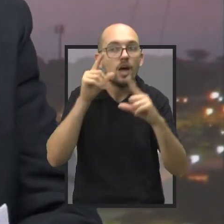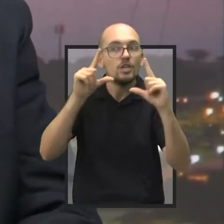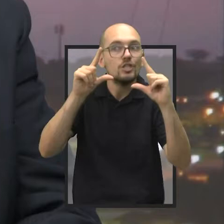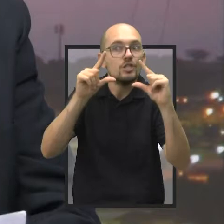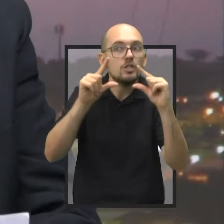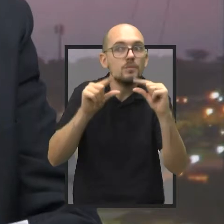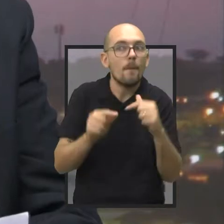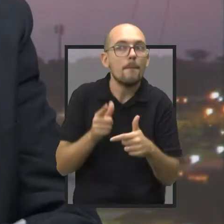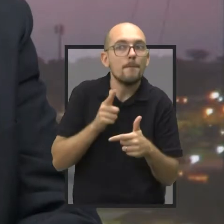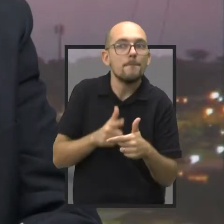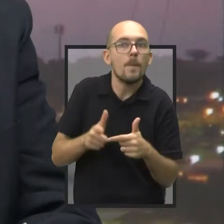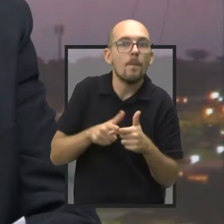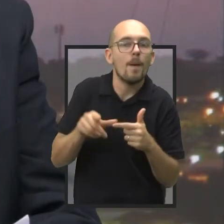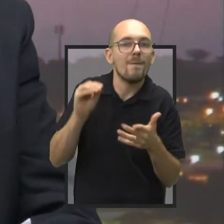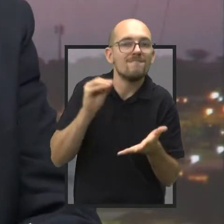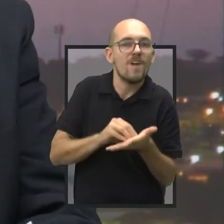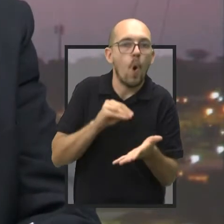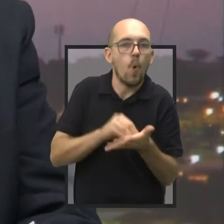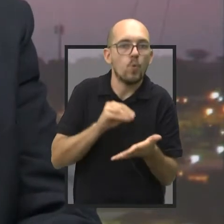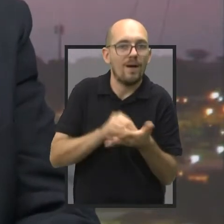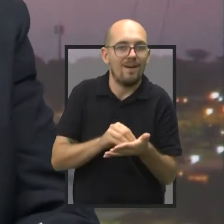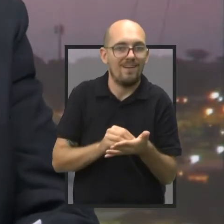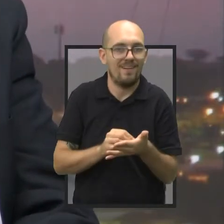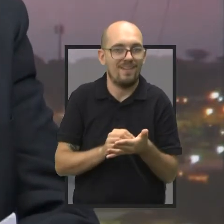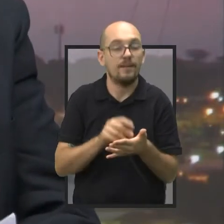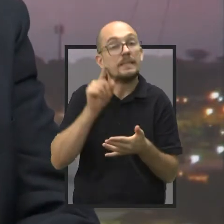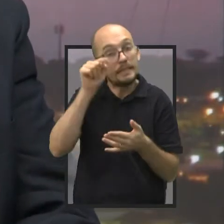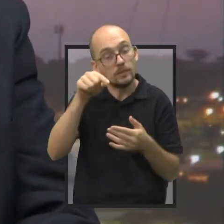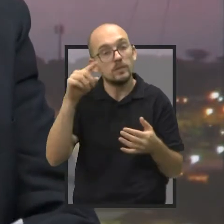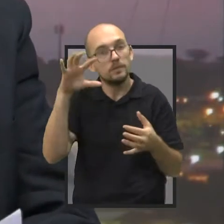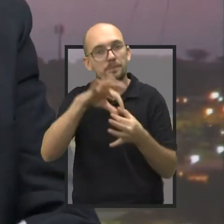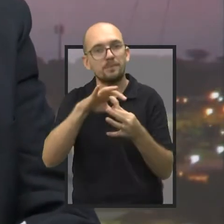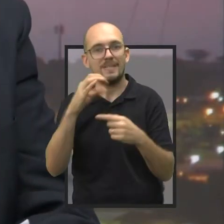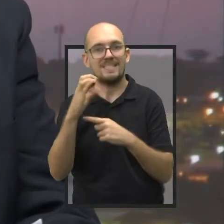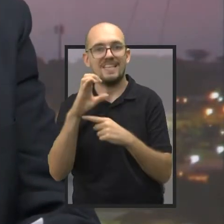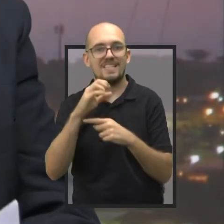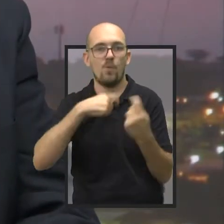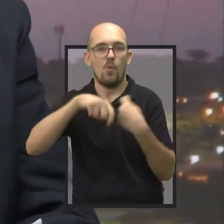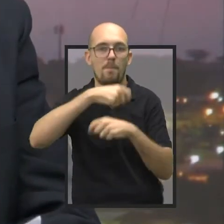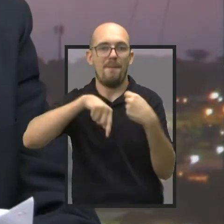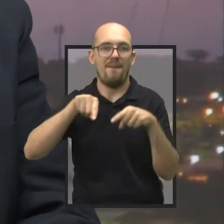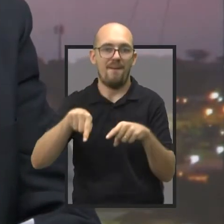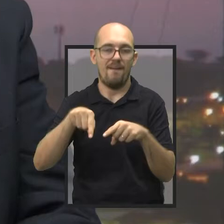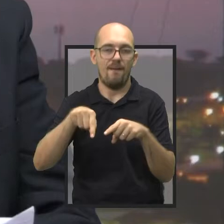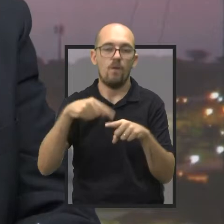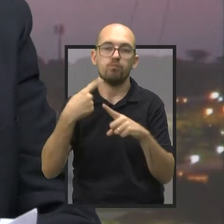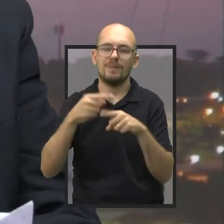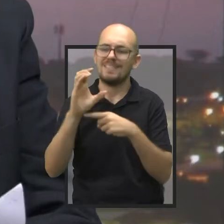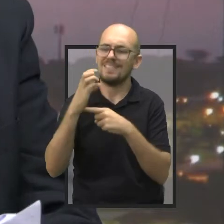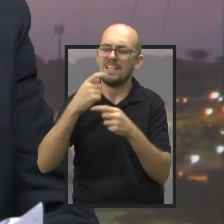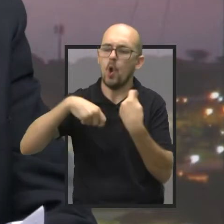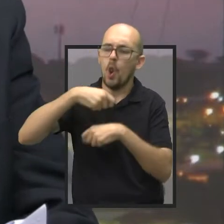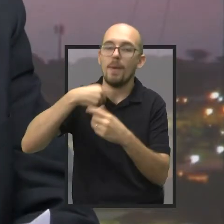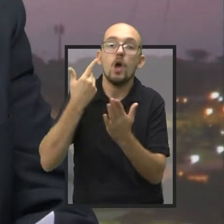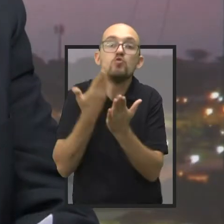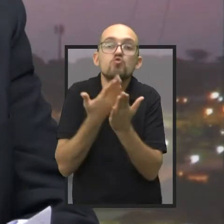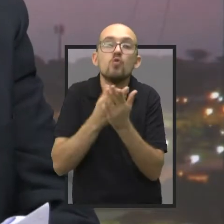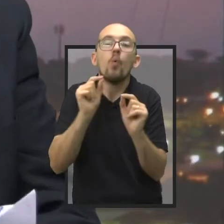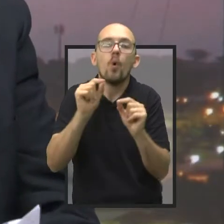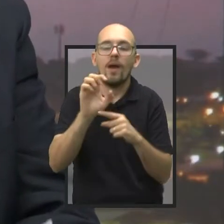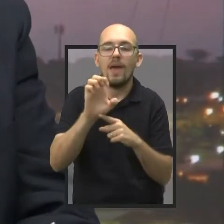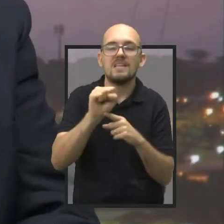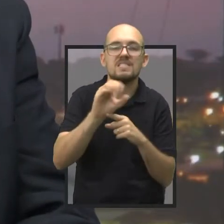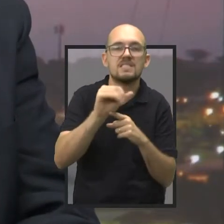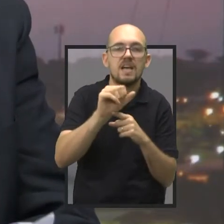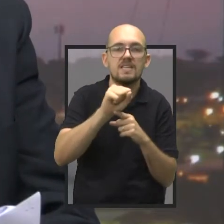possa verter, que é o fruto de estudo da ciência econômica. Então a ciência econômica, ela estuda a escassez,